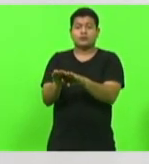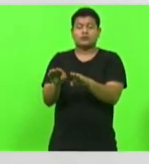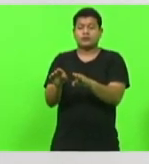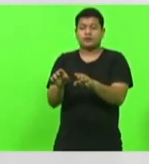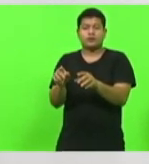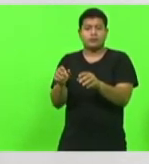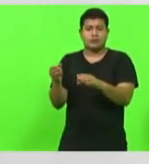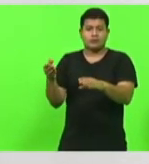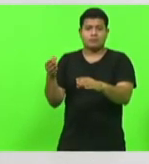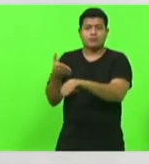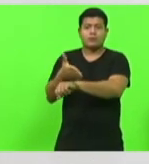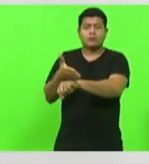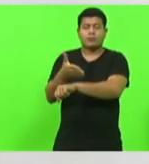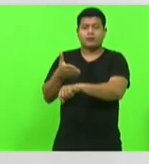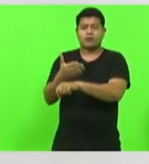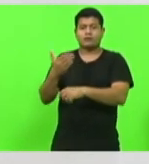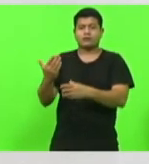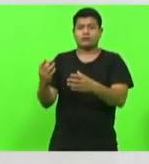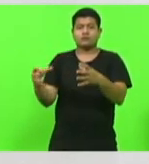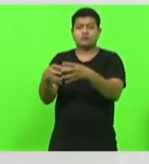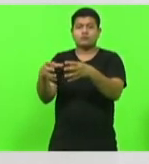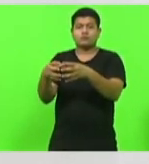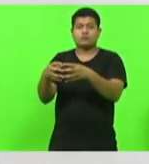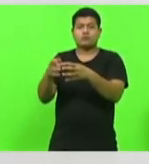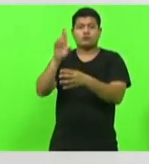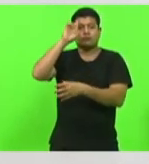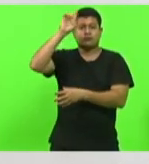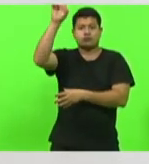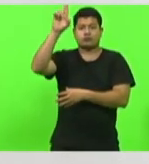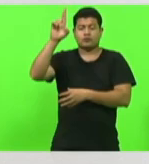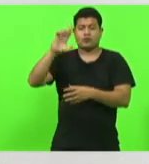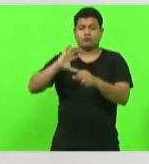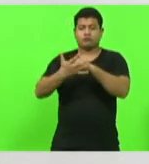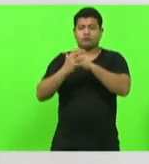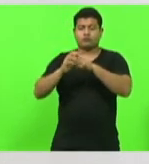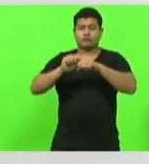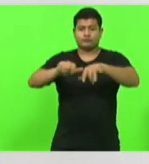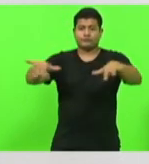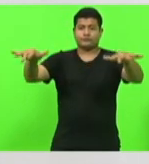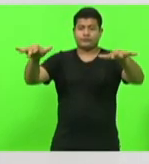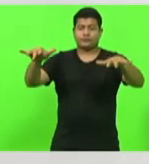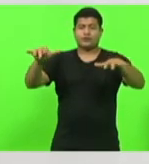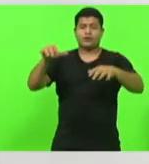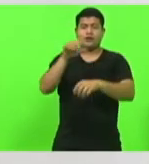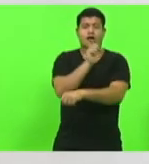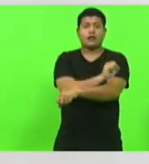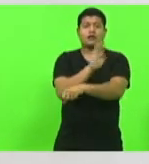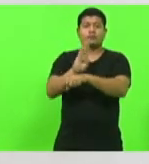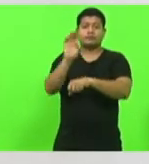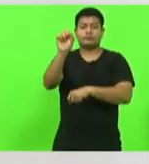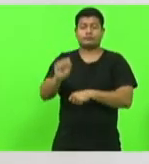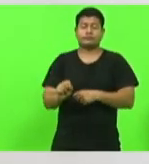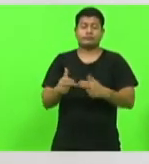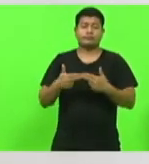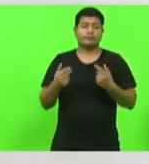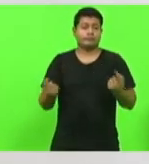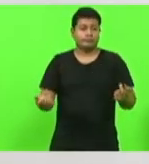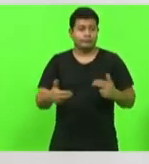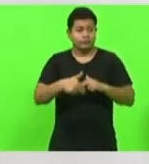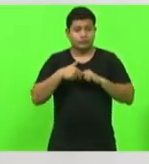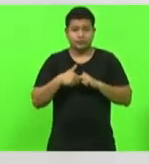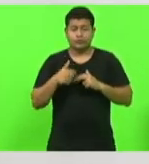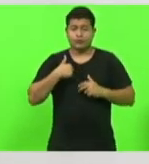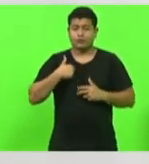-19 em São Bento do Sul. Portanto, senhor presidente, senhores deputados, quero aqui deixar nosso